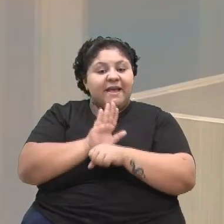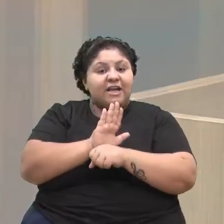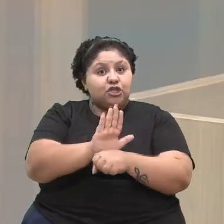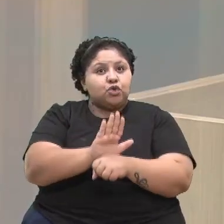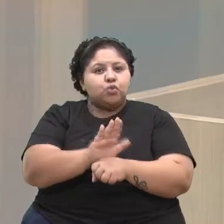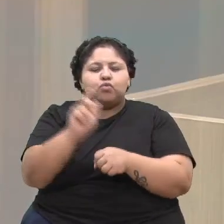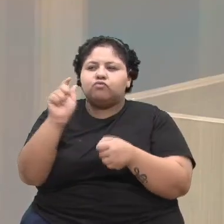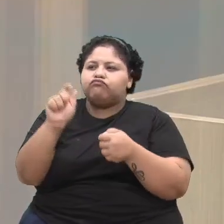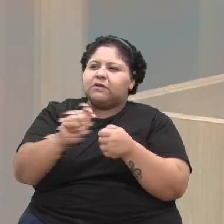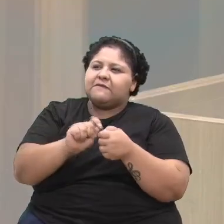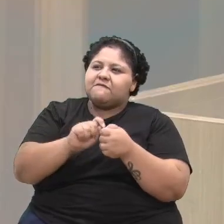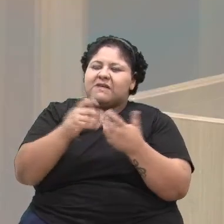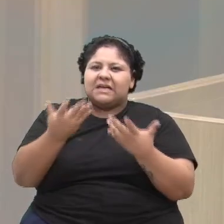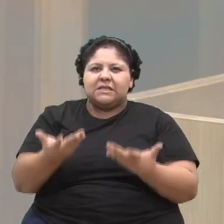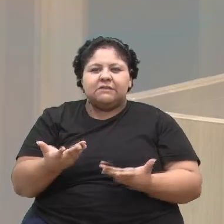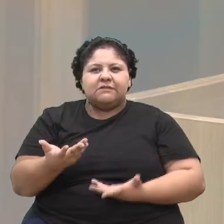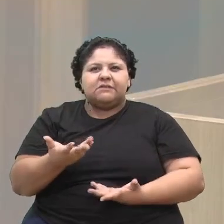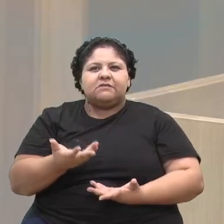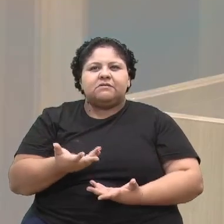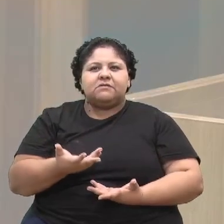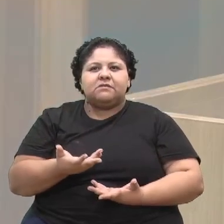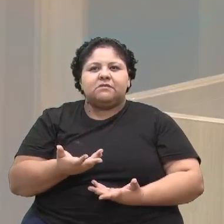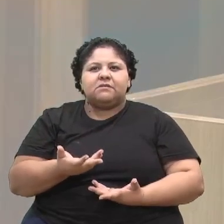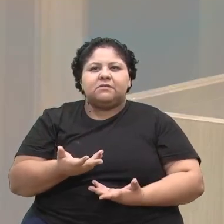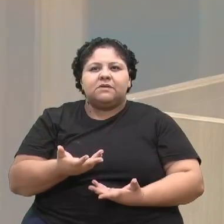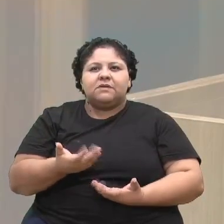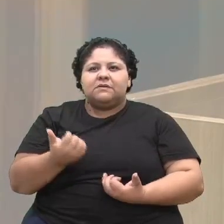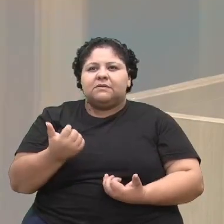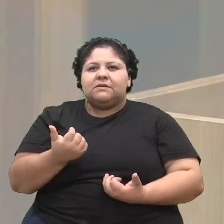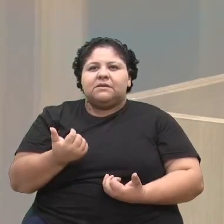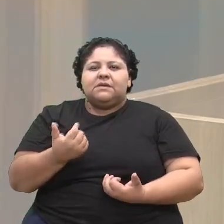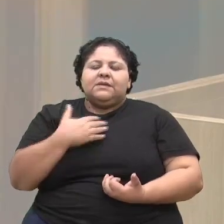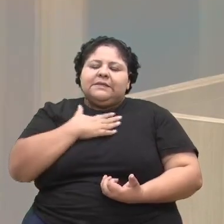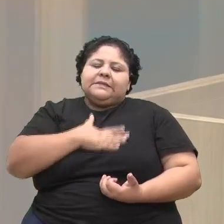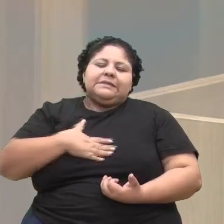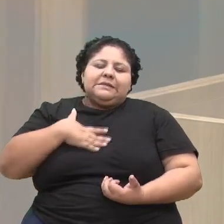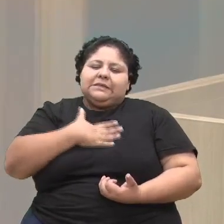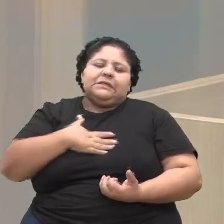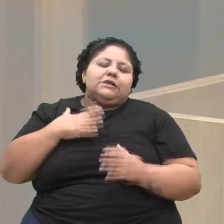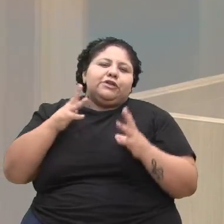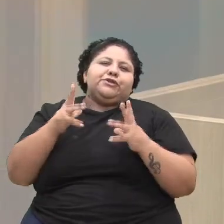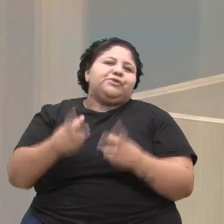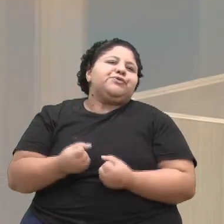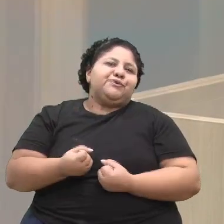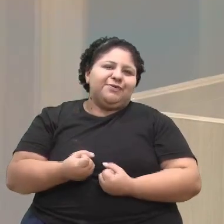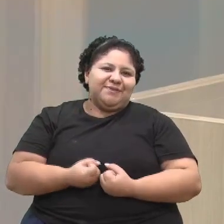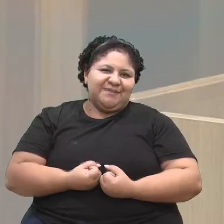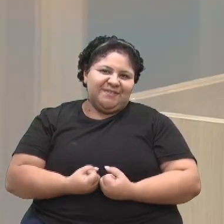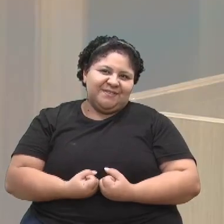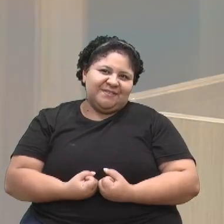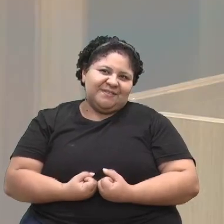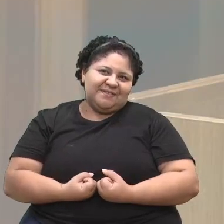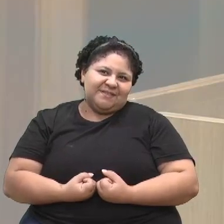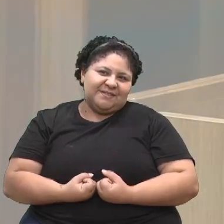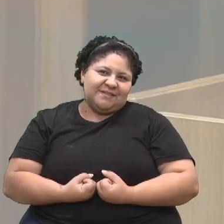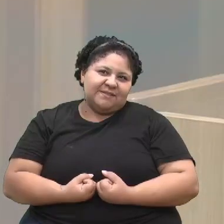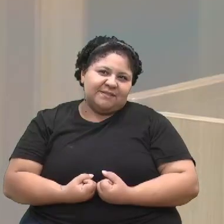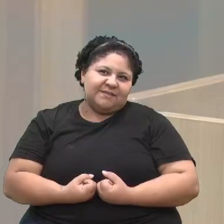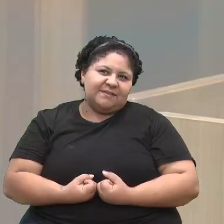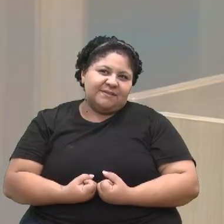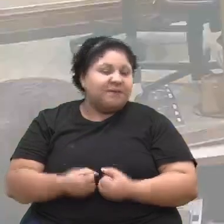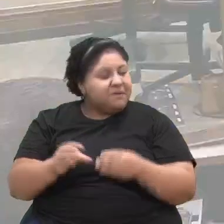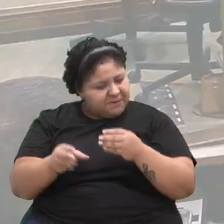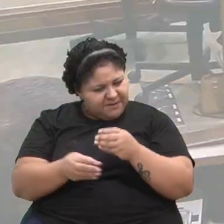faz. É gratificante para mim, sabe, isso tudo. Peço uma parte, vereador. Claro,